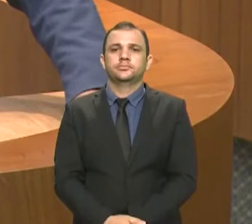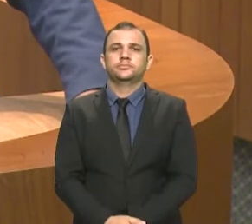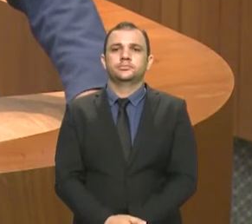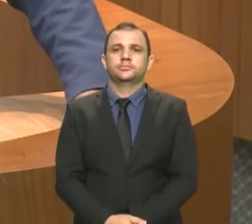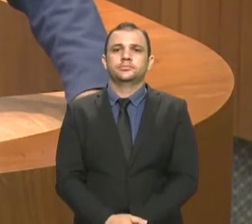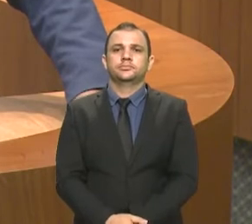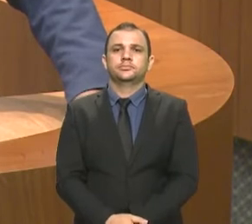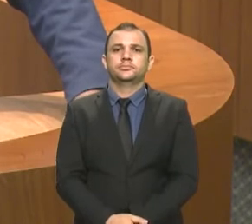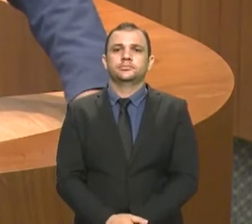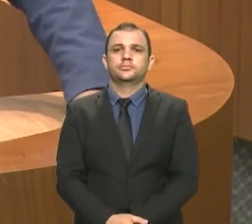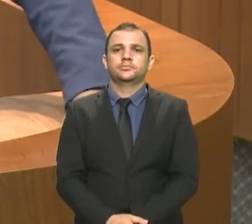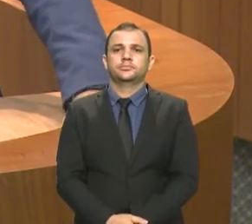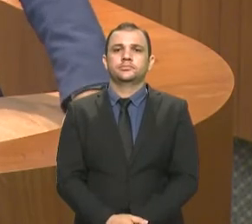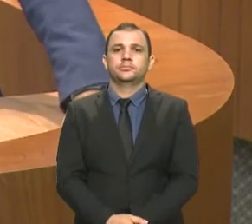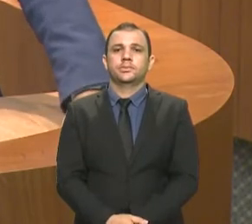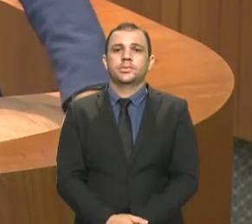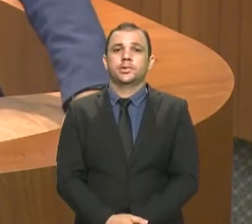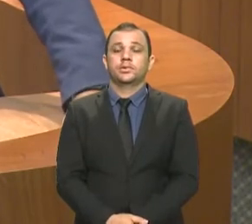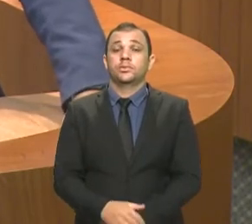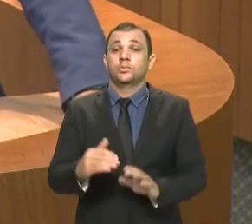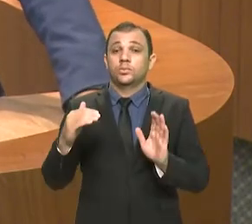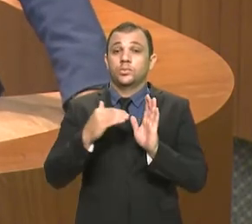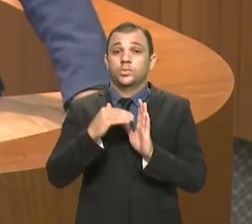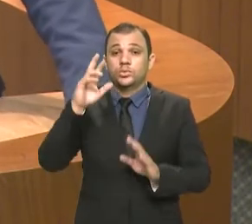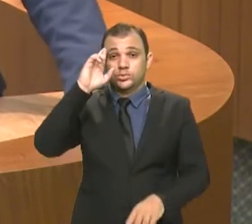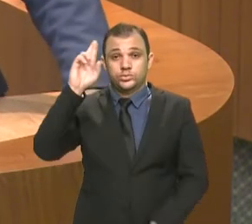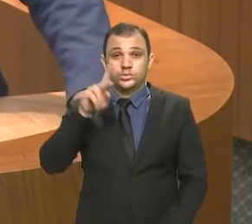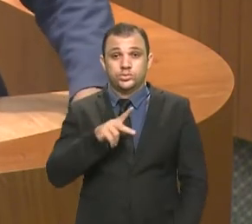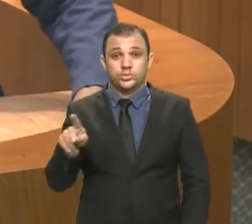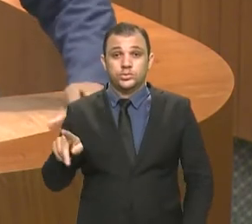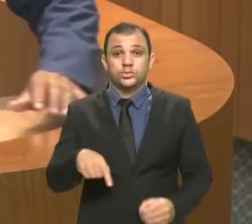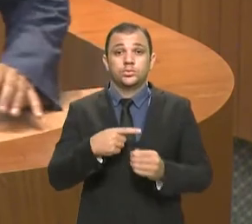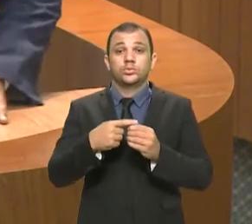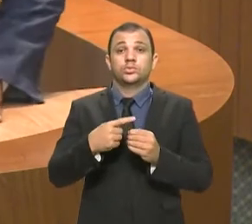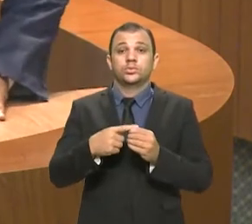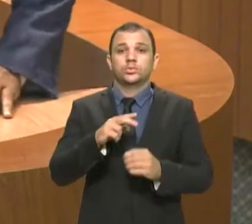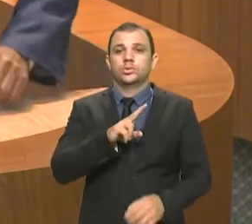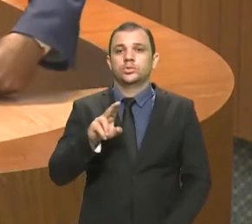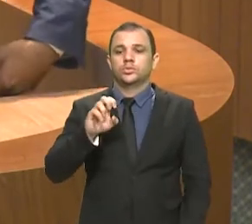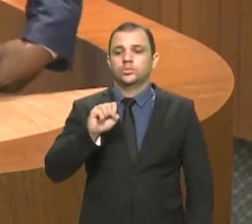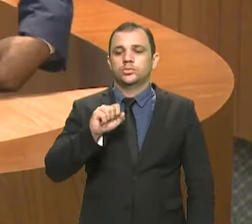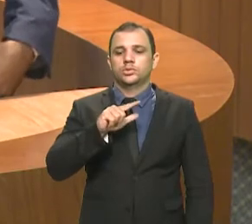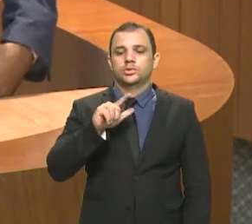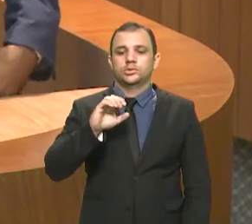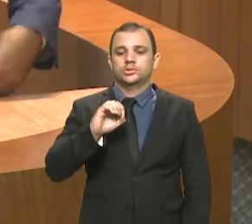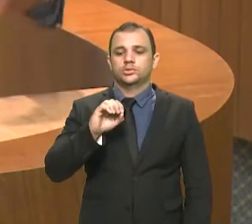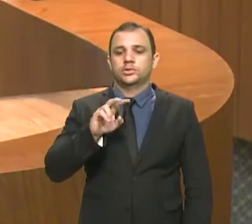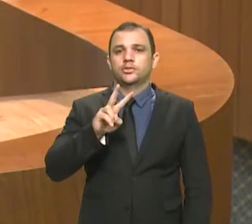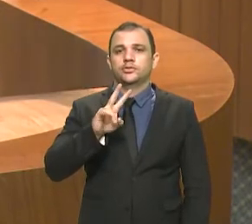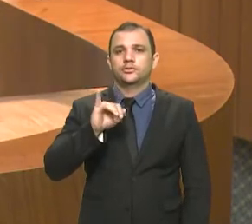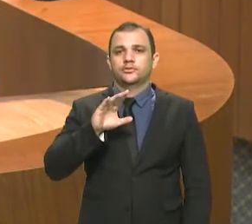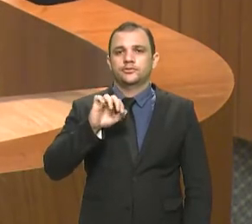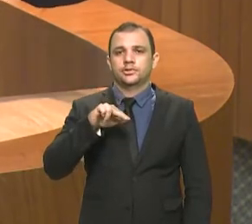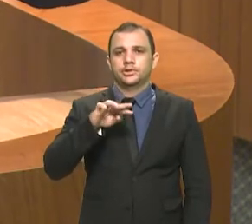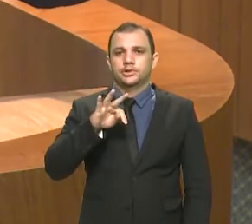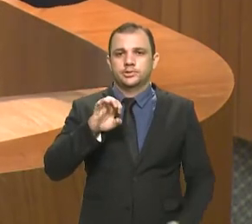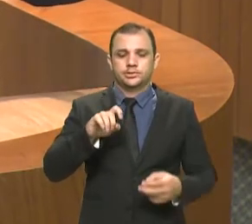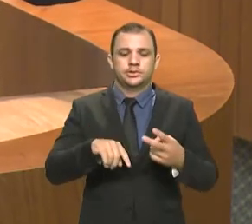a atenção, por último, senhor presidente, na cidade de São Vicente, São Bento e Beckmão estão na